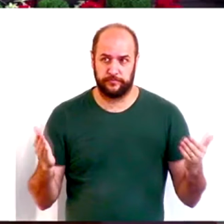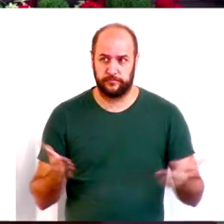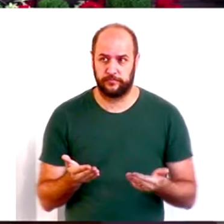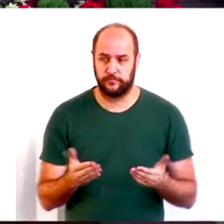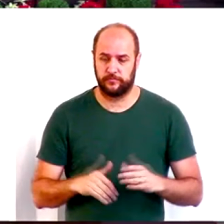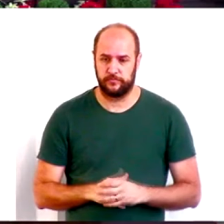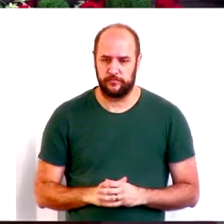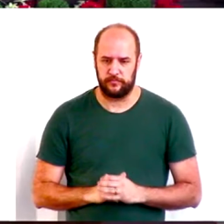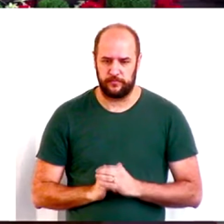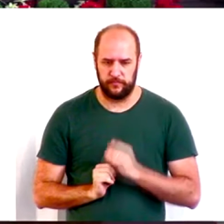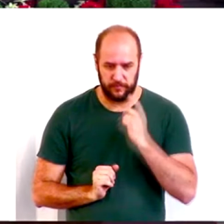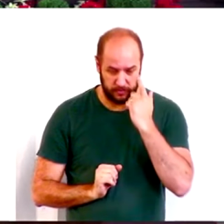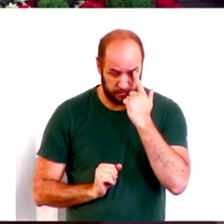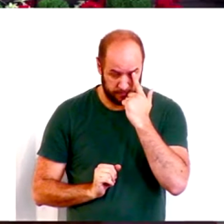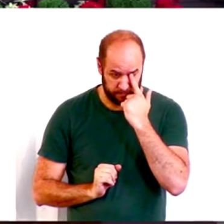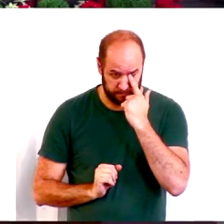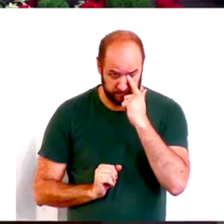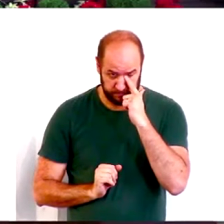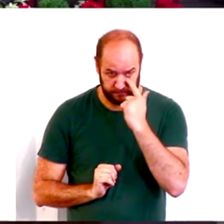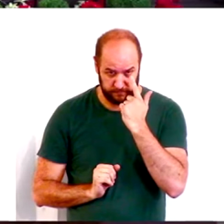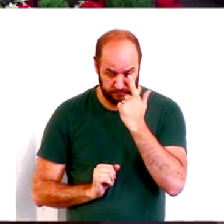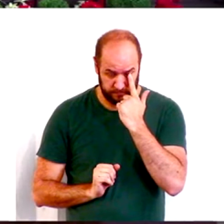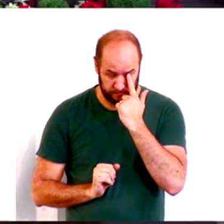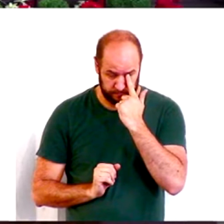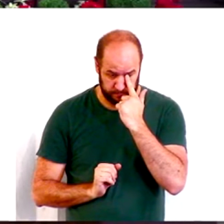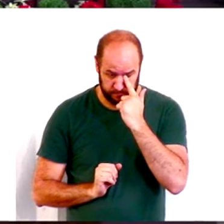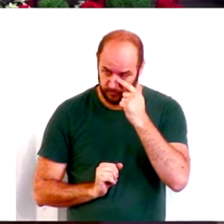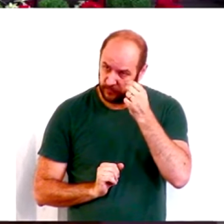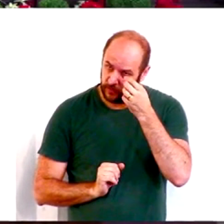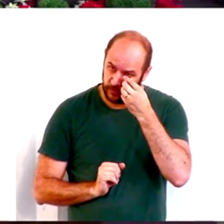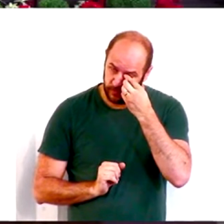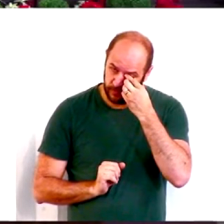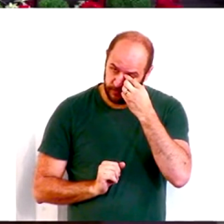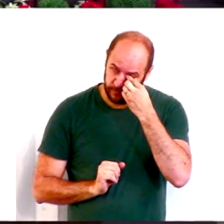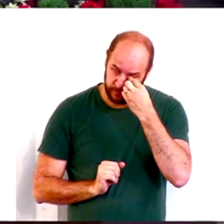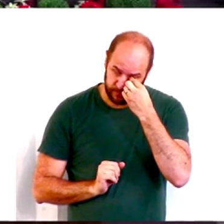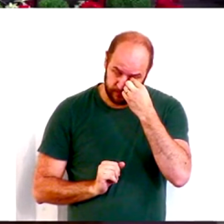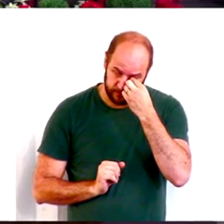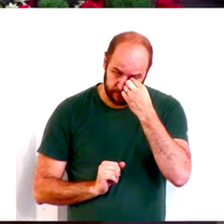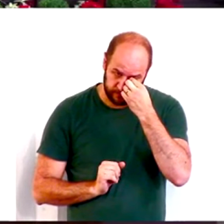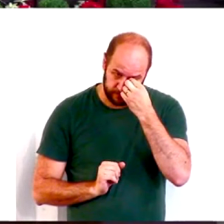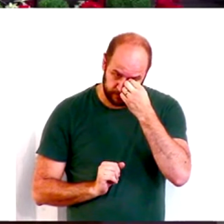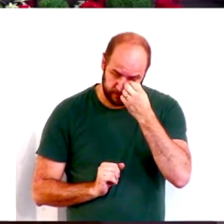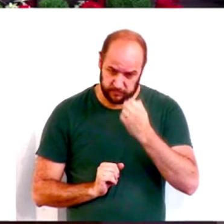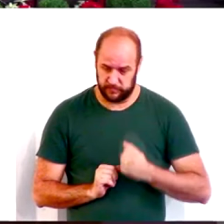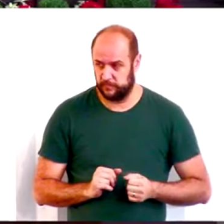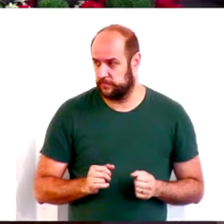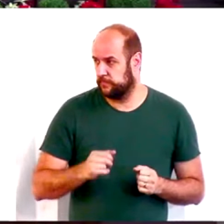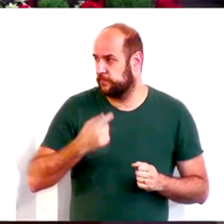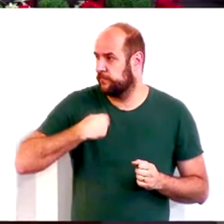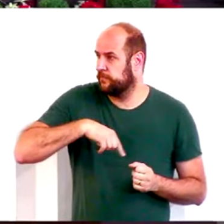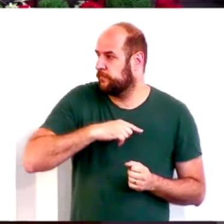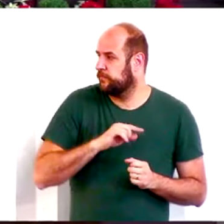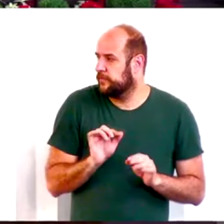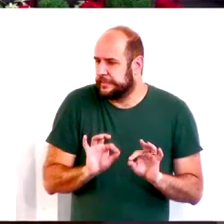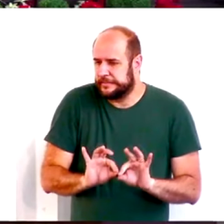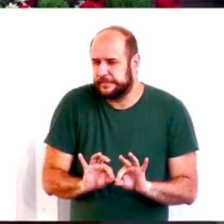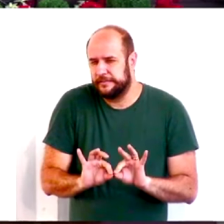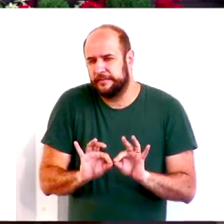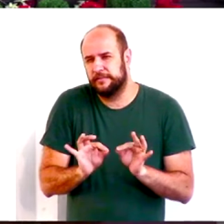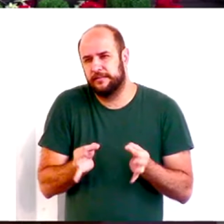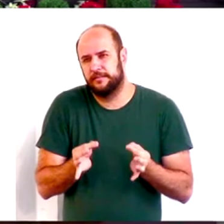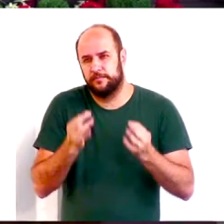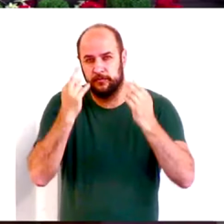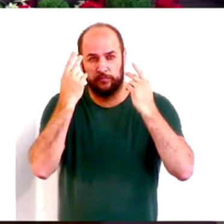nossa nossa decoração embora tenhamos primado por isso pela singeleza natural